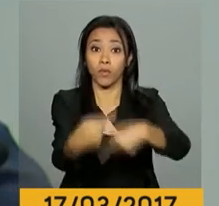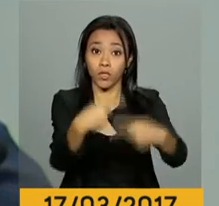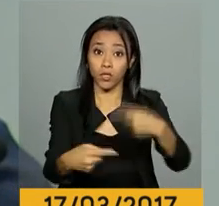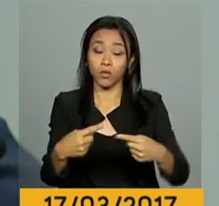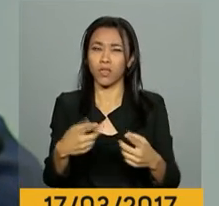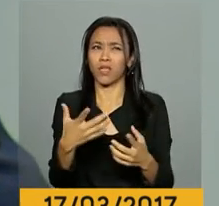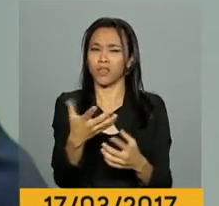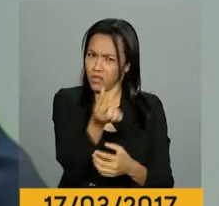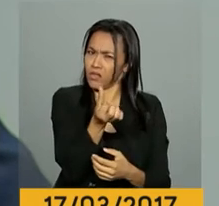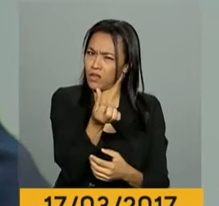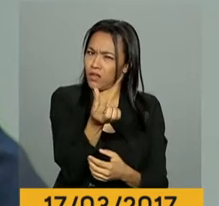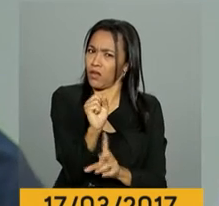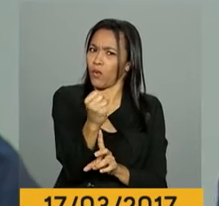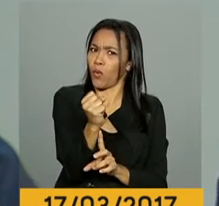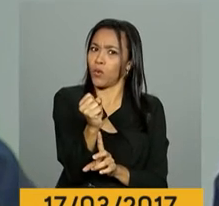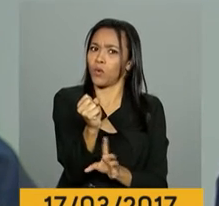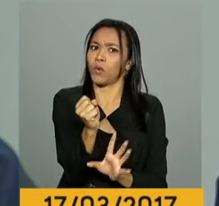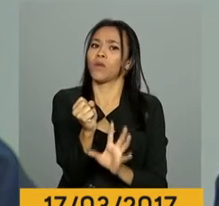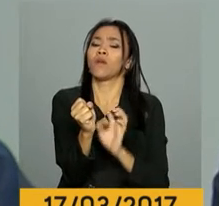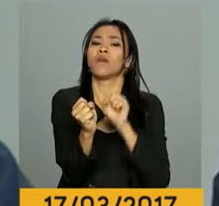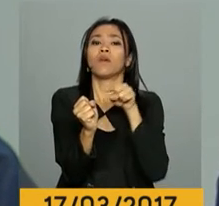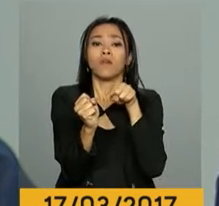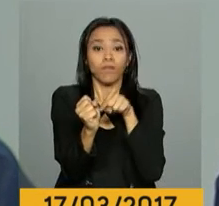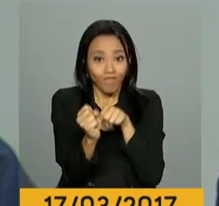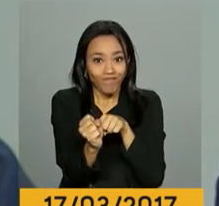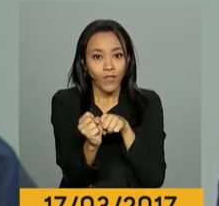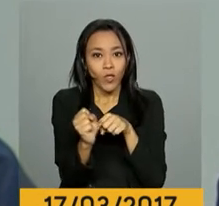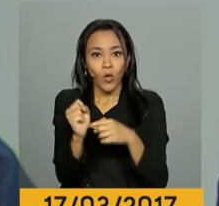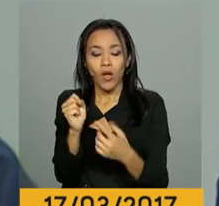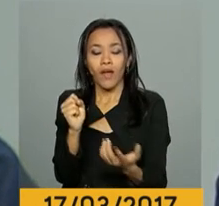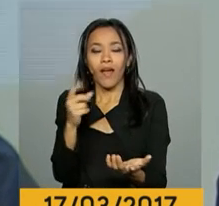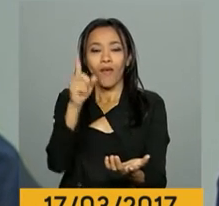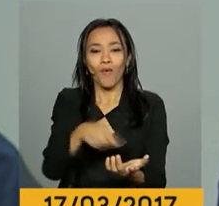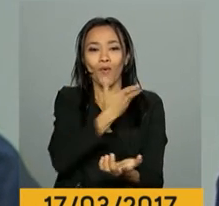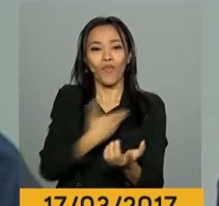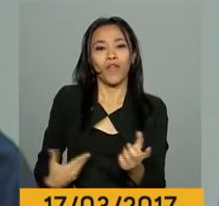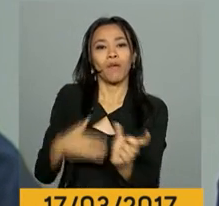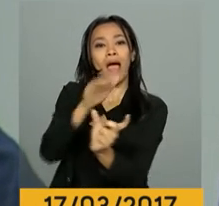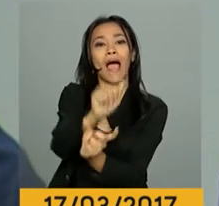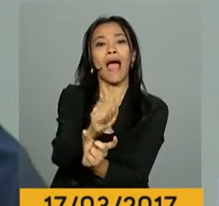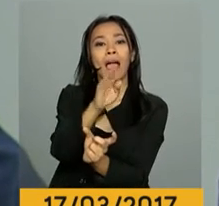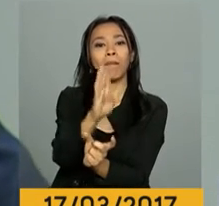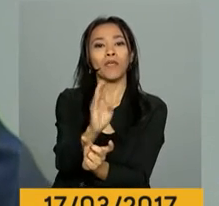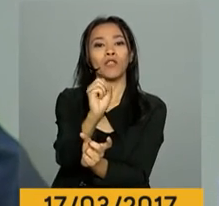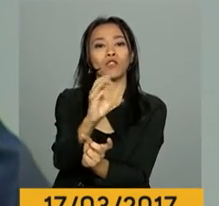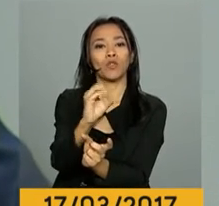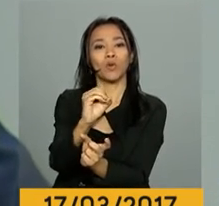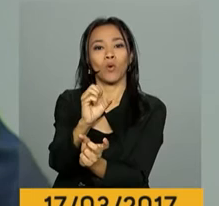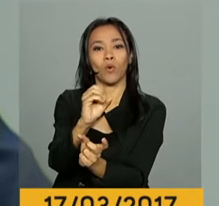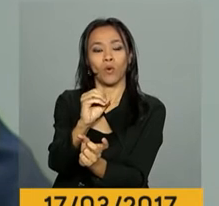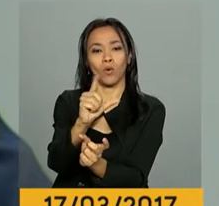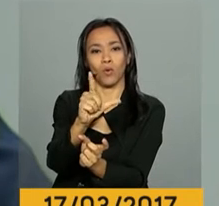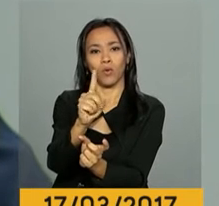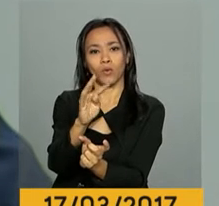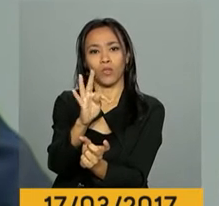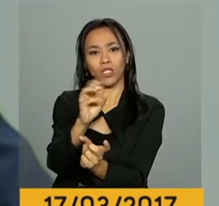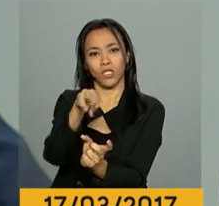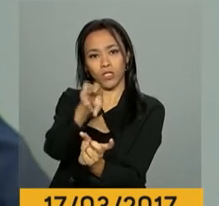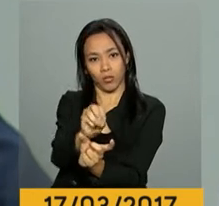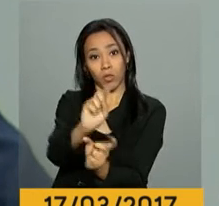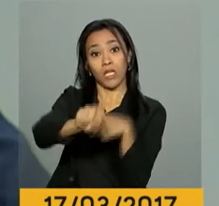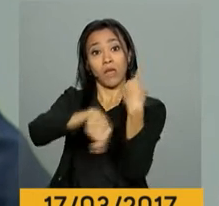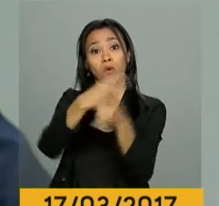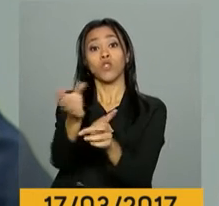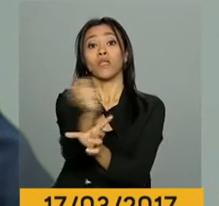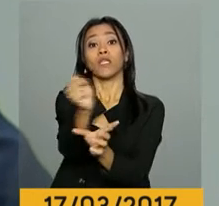em 68 foi quase absoluta, ou absolutista, e durou até 88, quando veio a nossa Constituição.